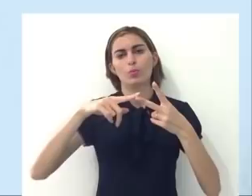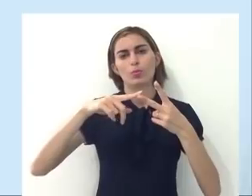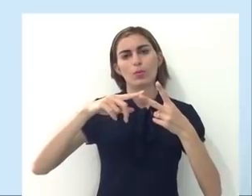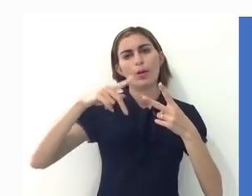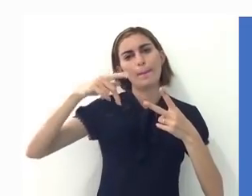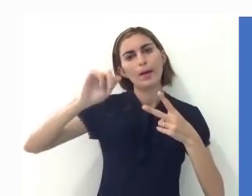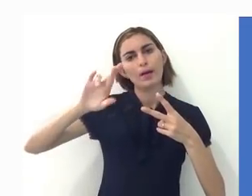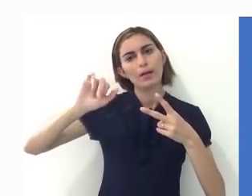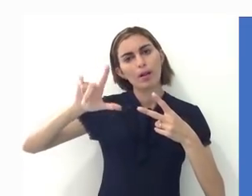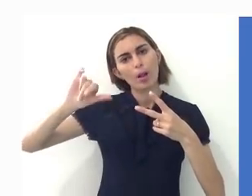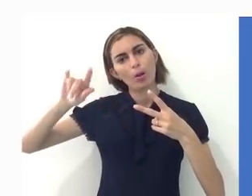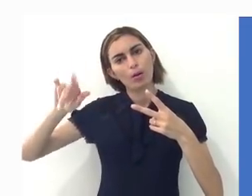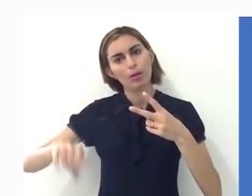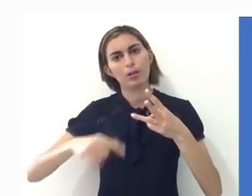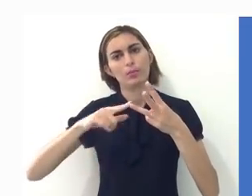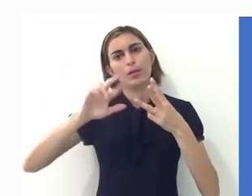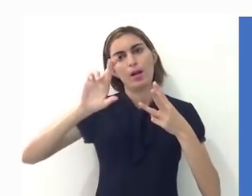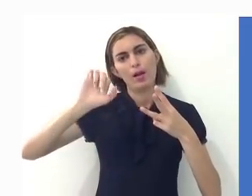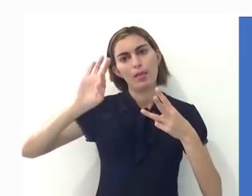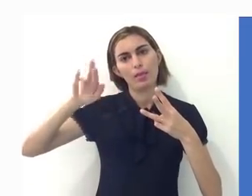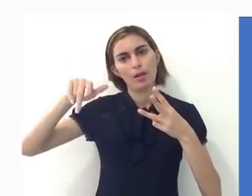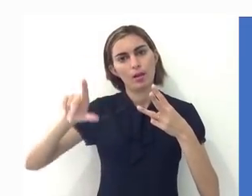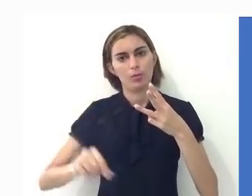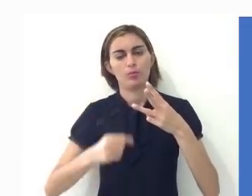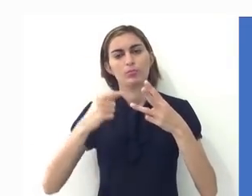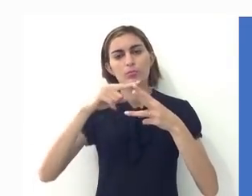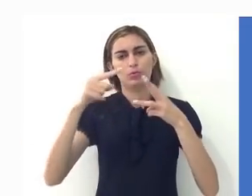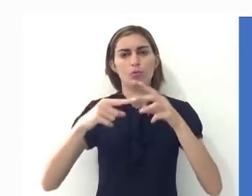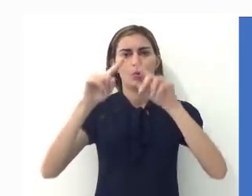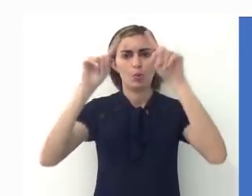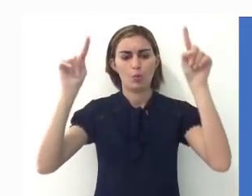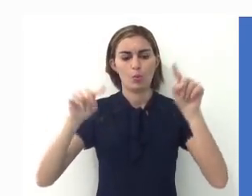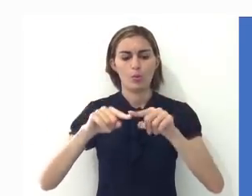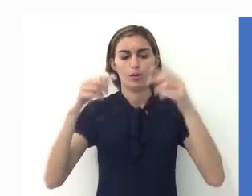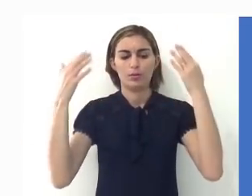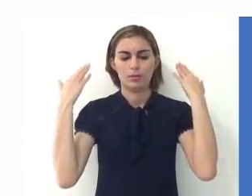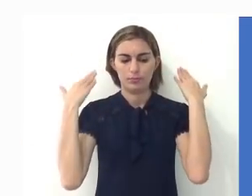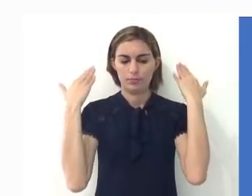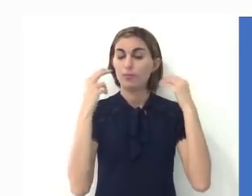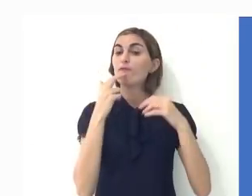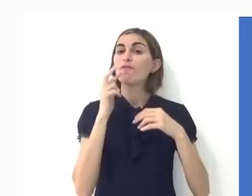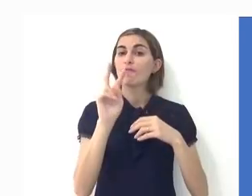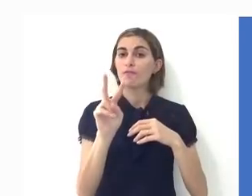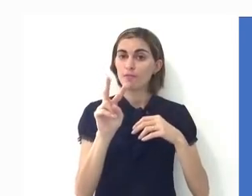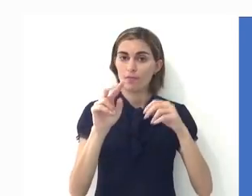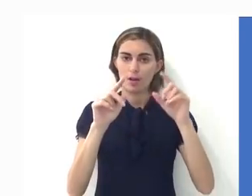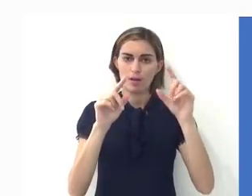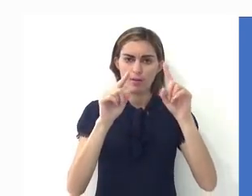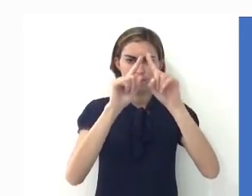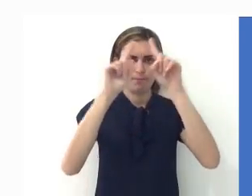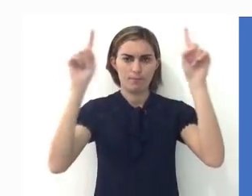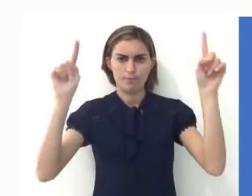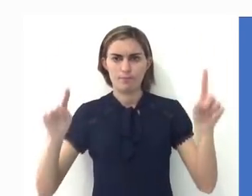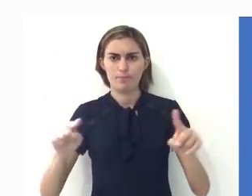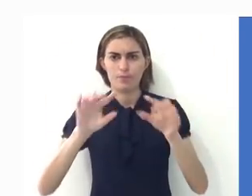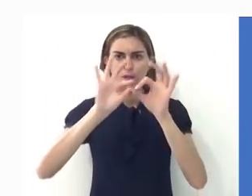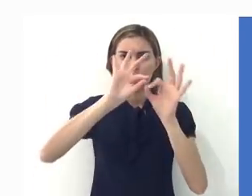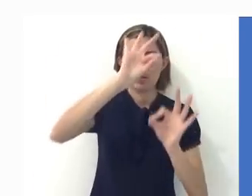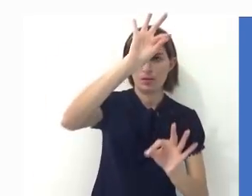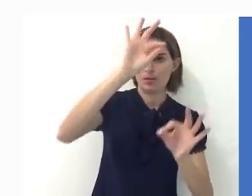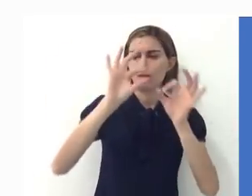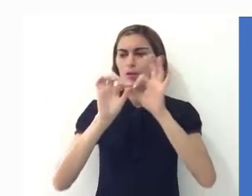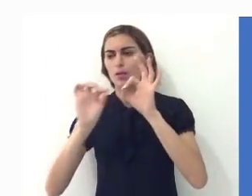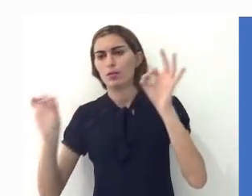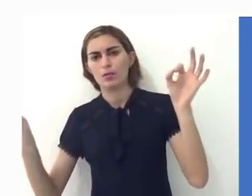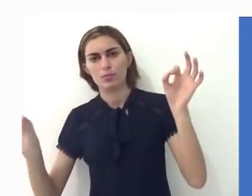retângulo. Aí, nesse caso, o que é que ele está dizendo sobre o quadrado aí? Acompanhe na tua tela. As diagonais de um quadrado são